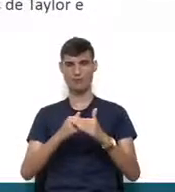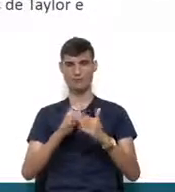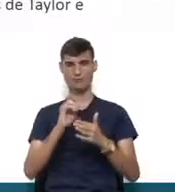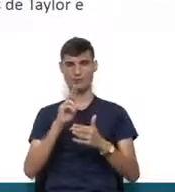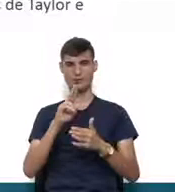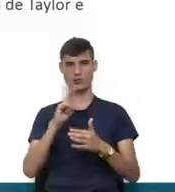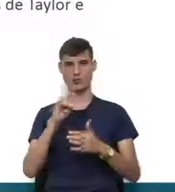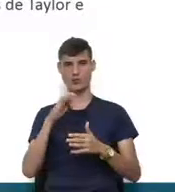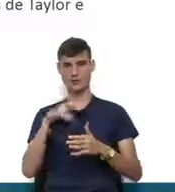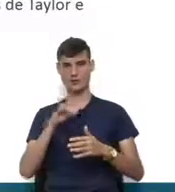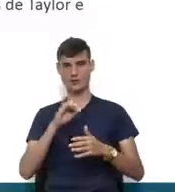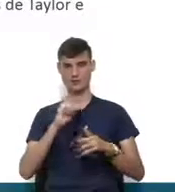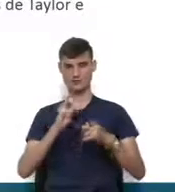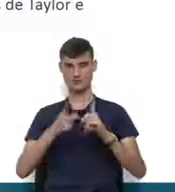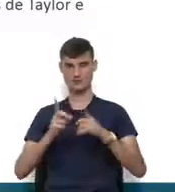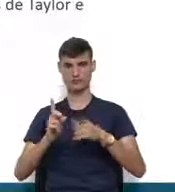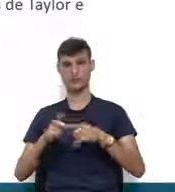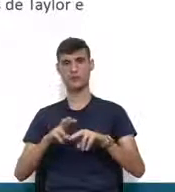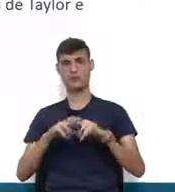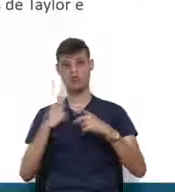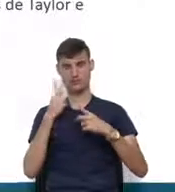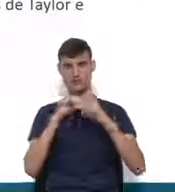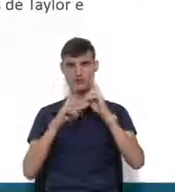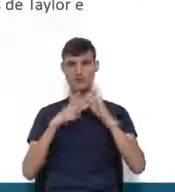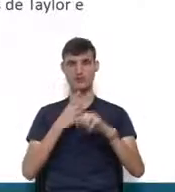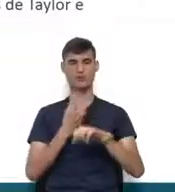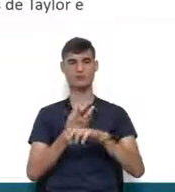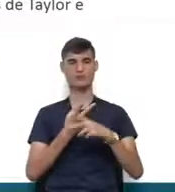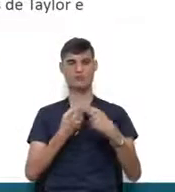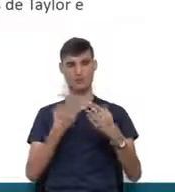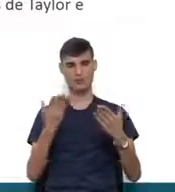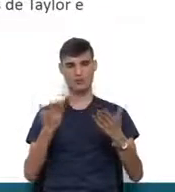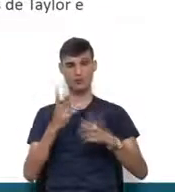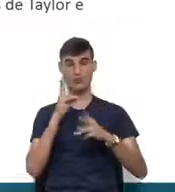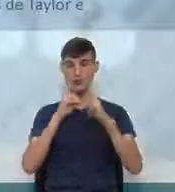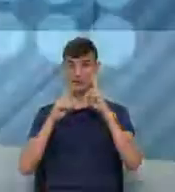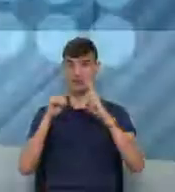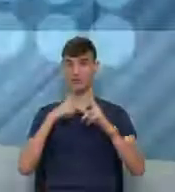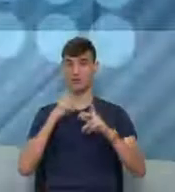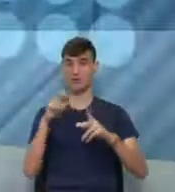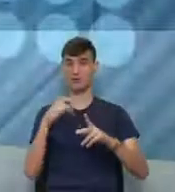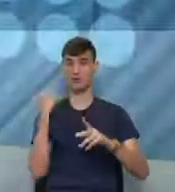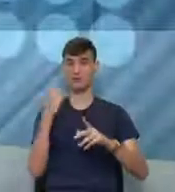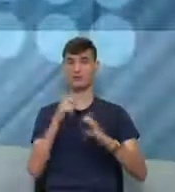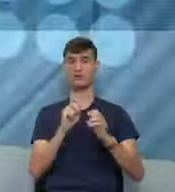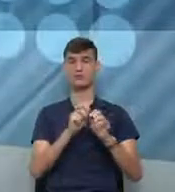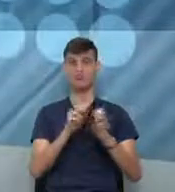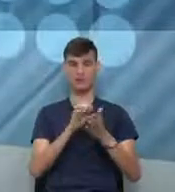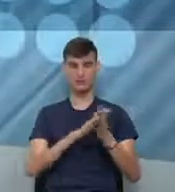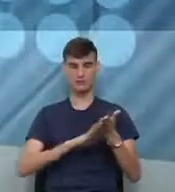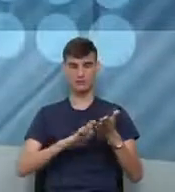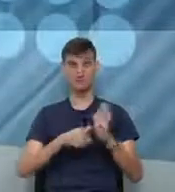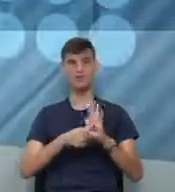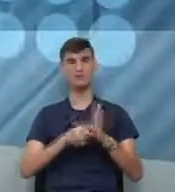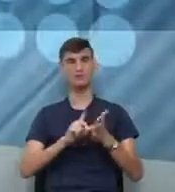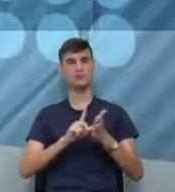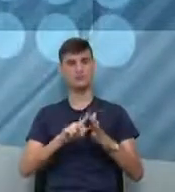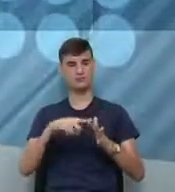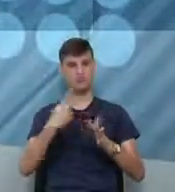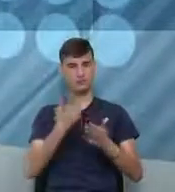esses serão os conteúdos vistos na aula de hoje, relembrando a importância de se fazer as atividades de pré e